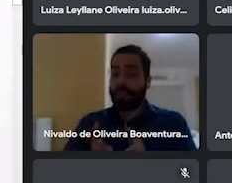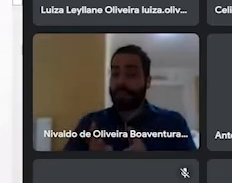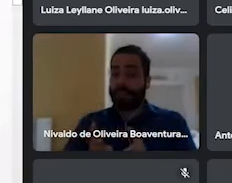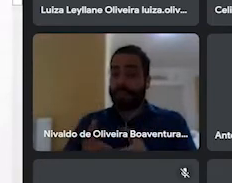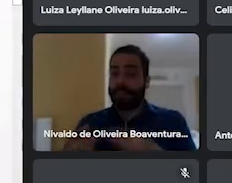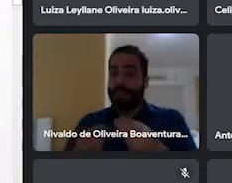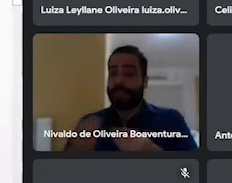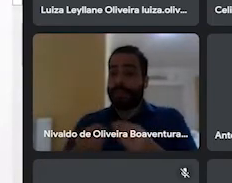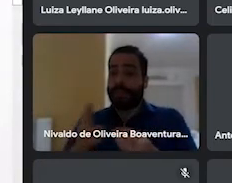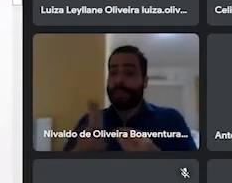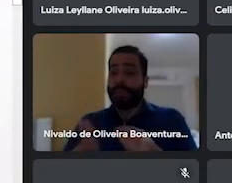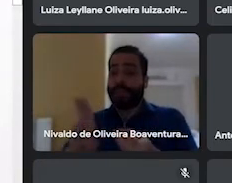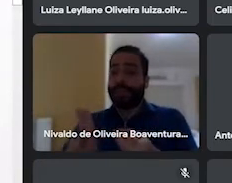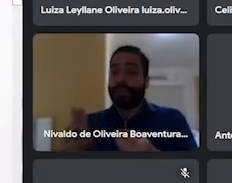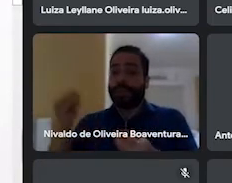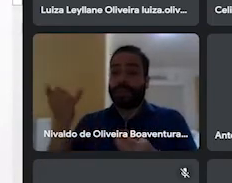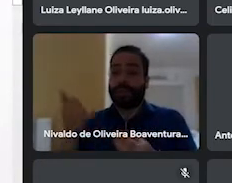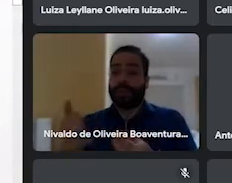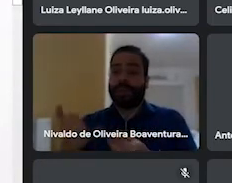consumo.